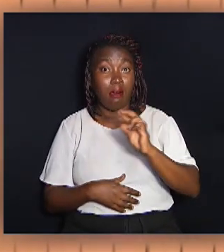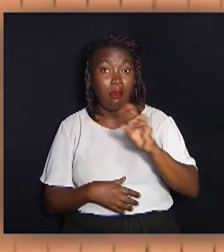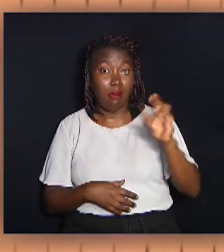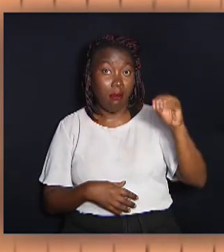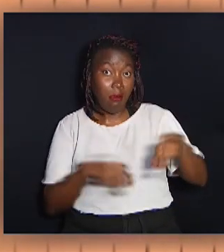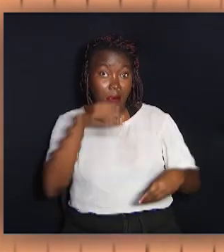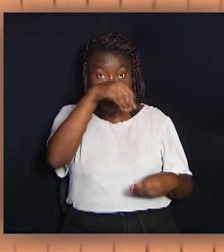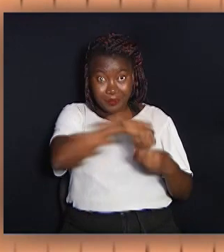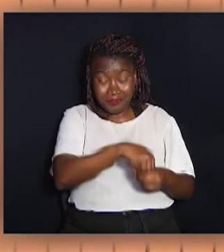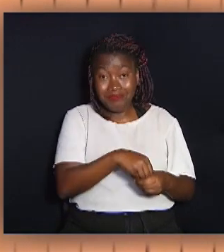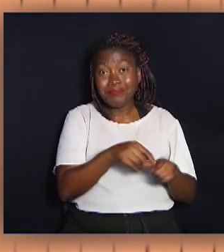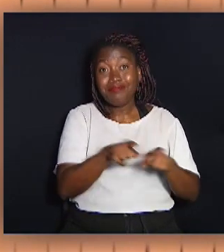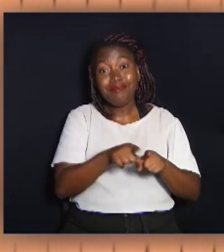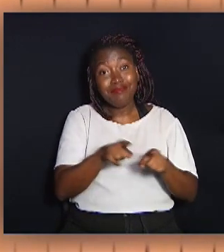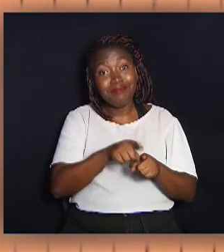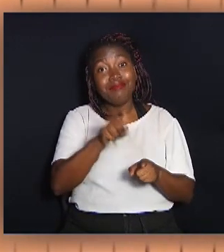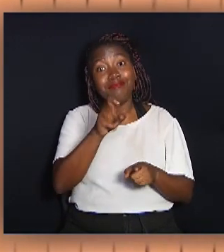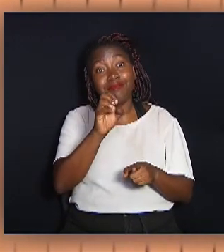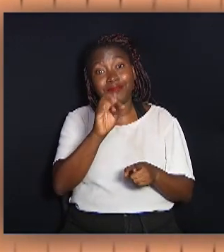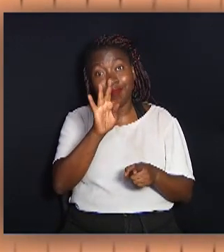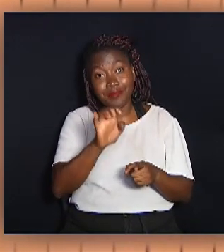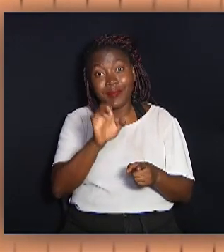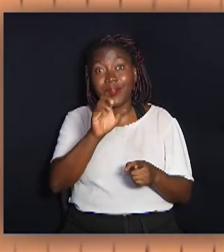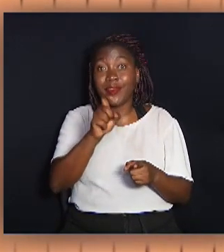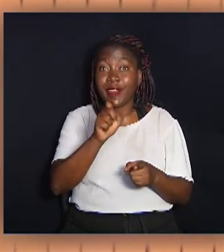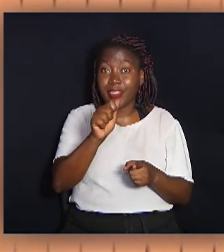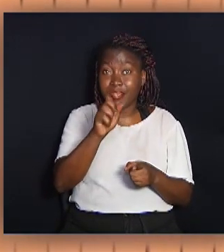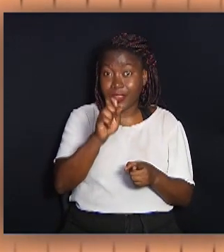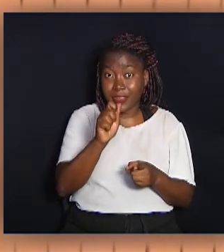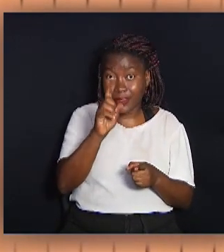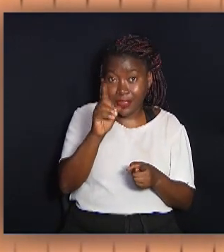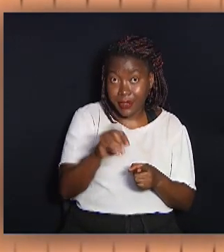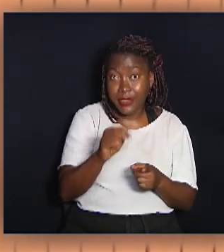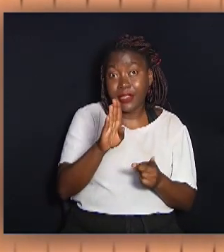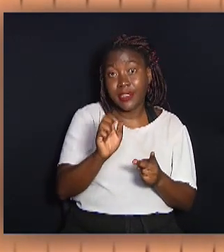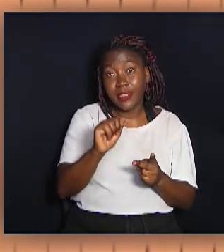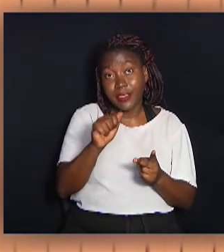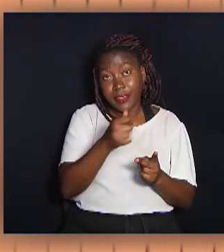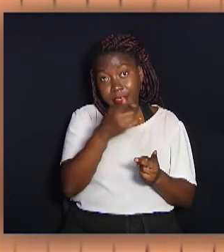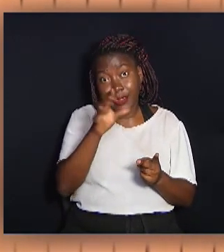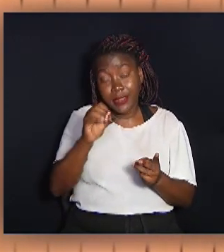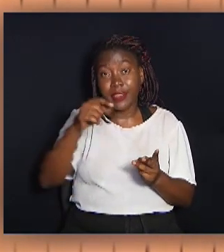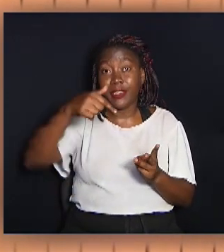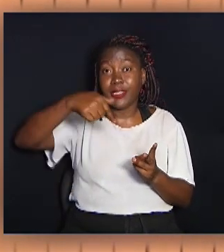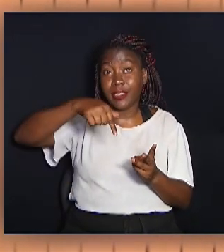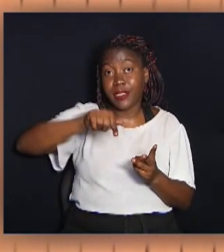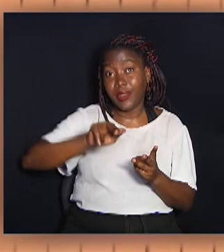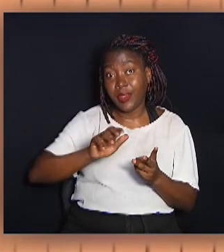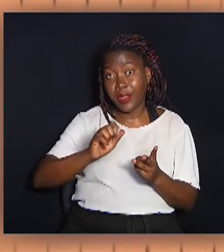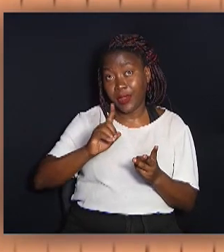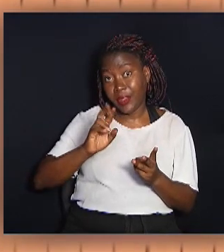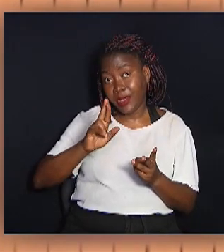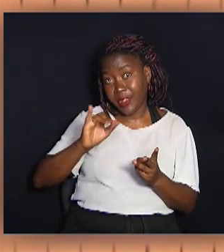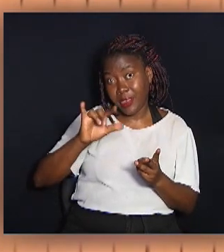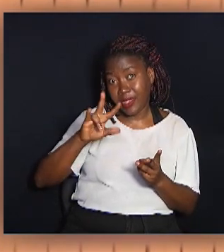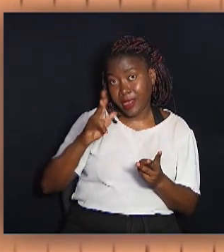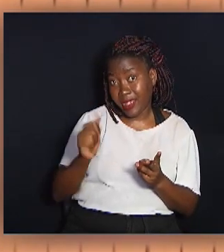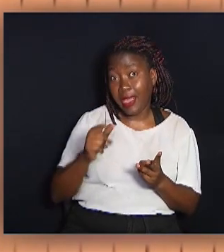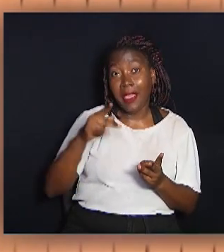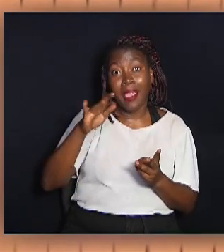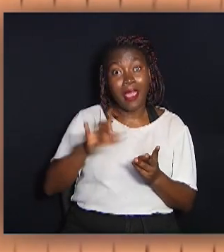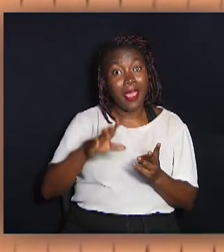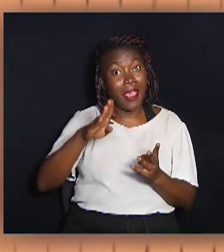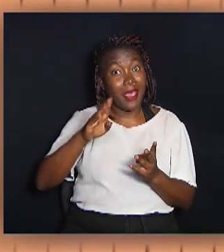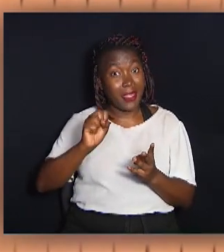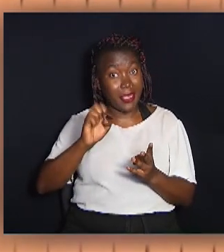o xote, o chachado, o baião, o chamego, a quadrilha, o arrastapé e o pé de serra. Gonzagão